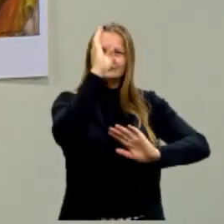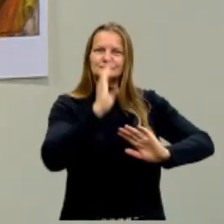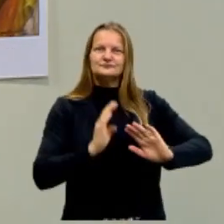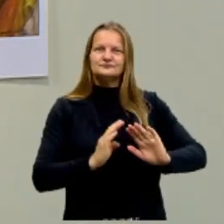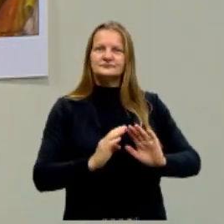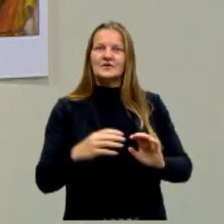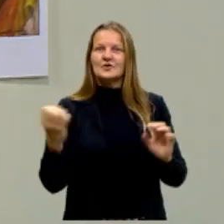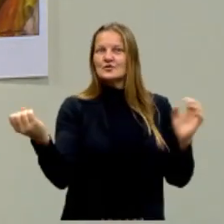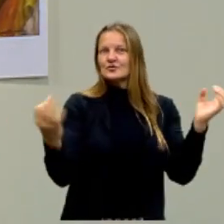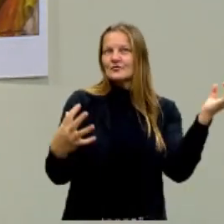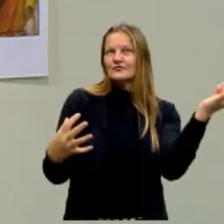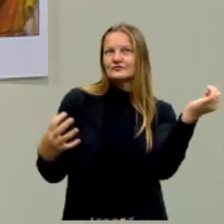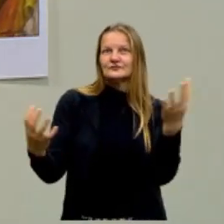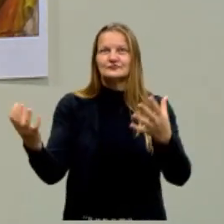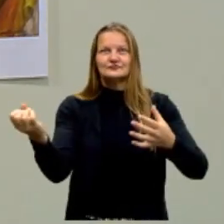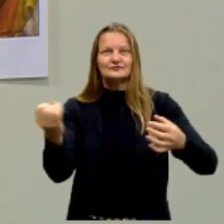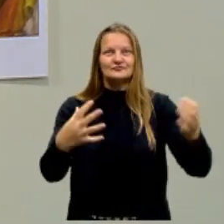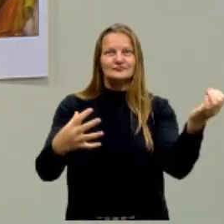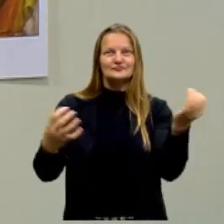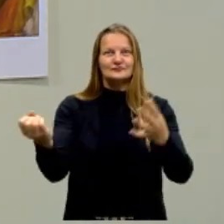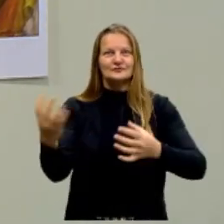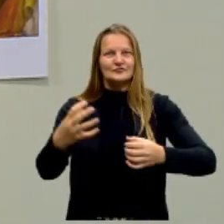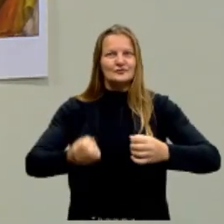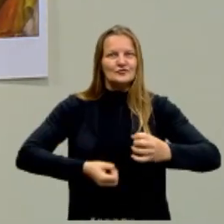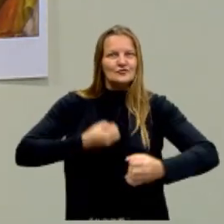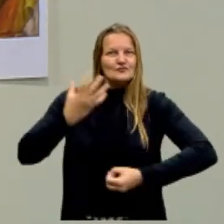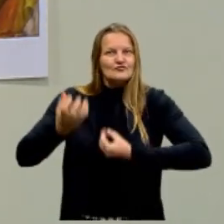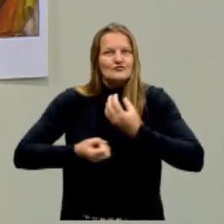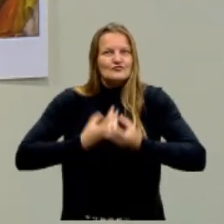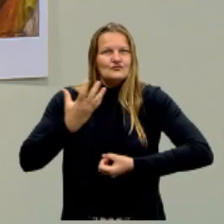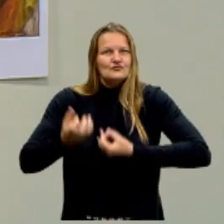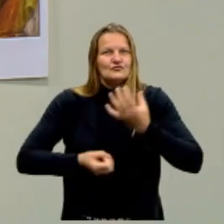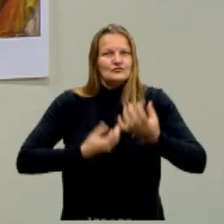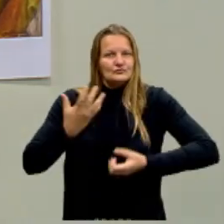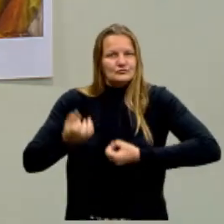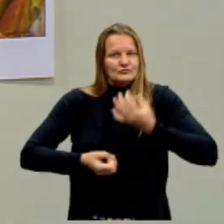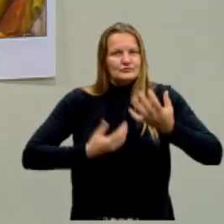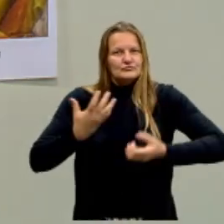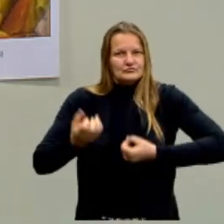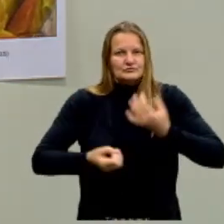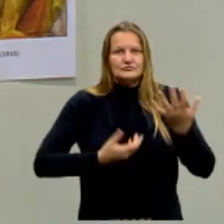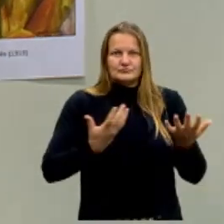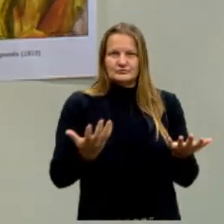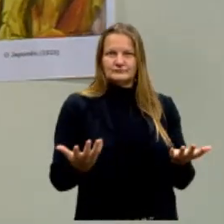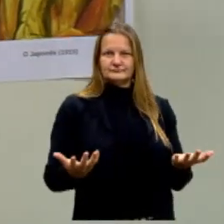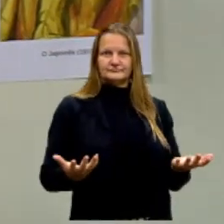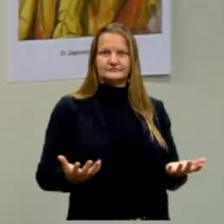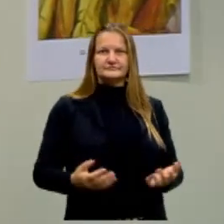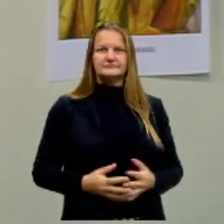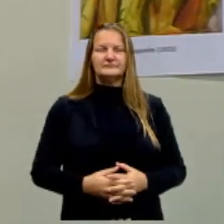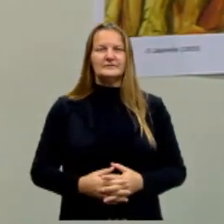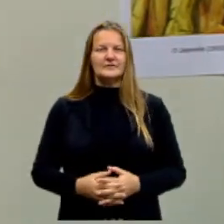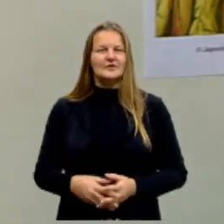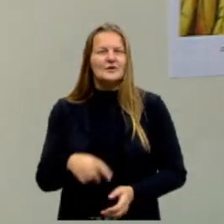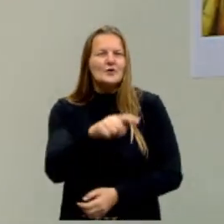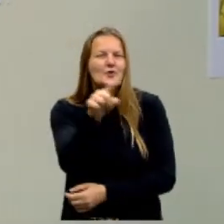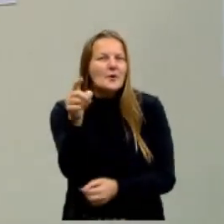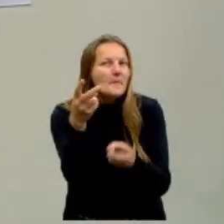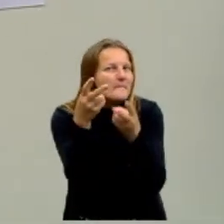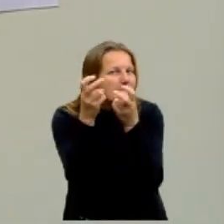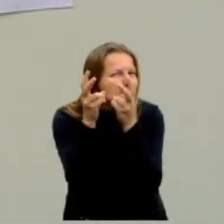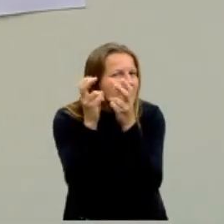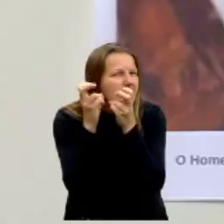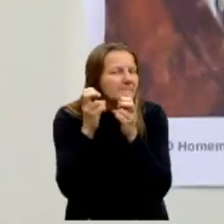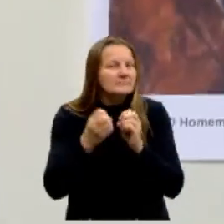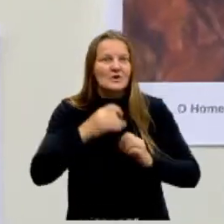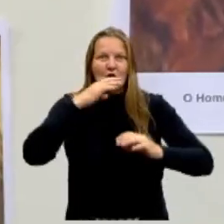essas novidades o expressionismo certo então percebam as